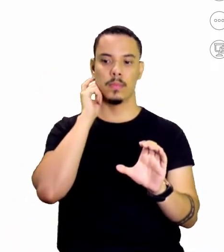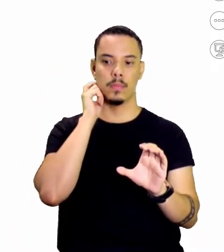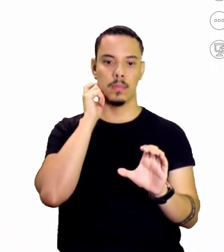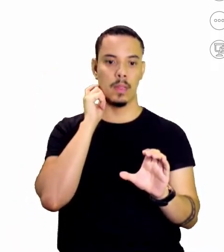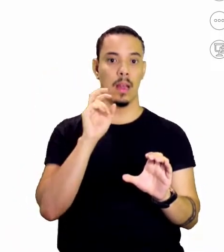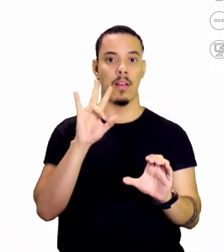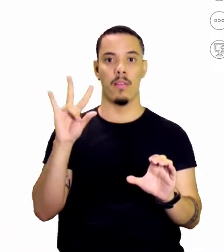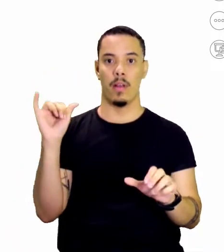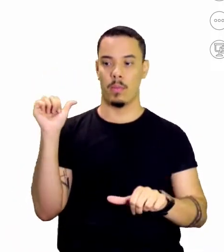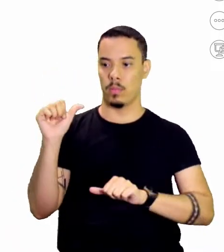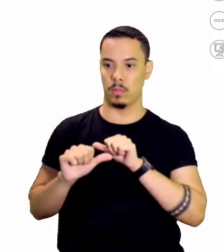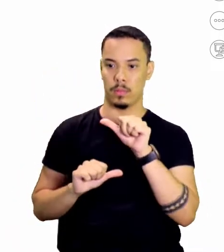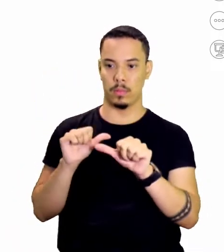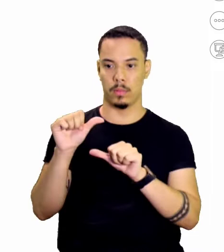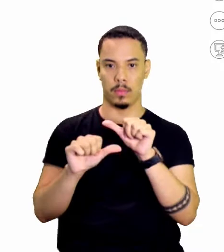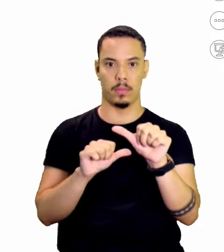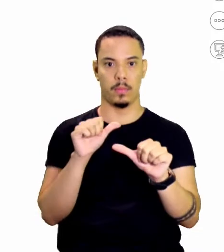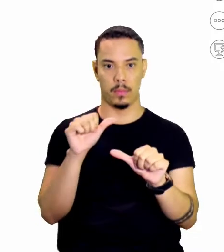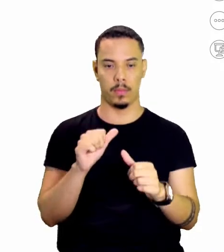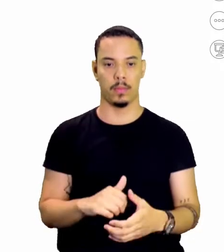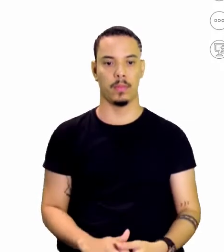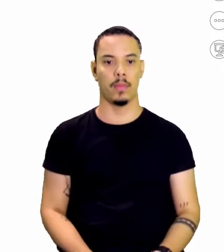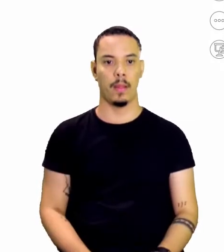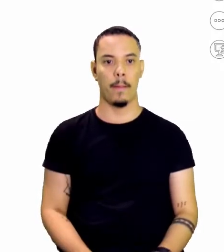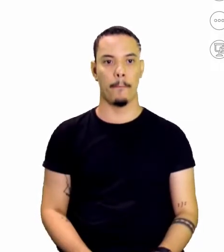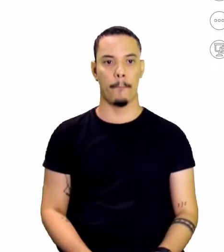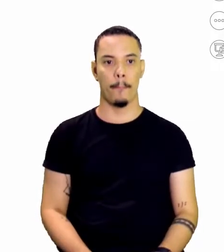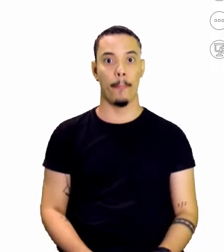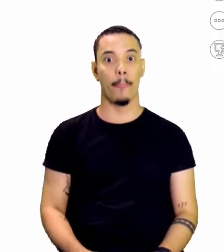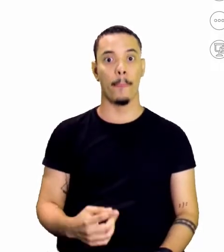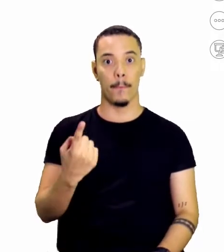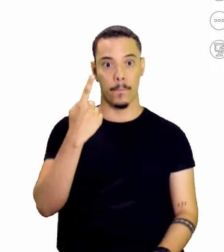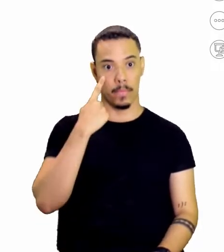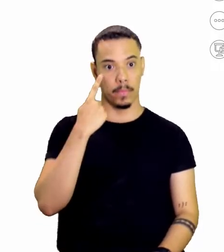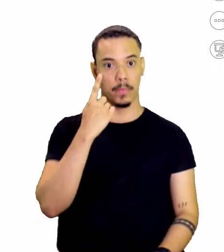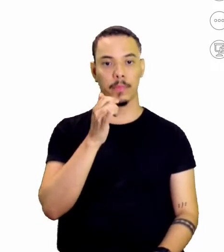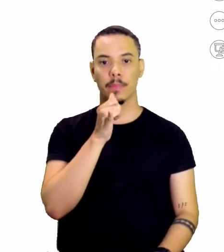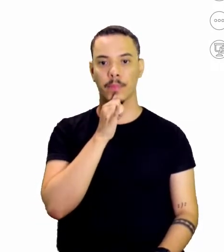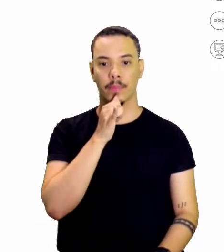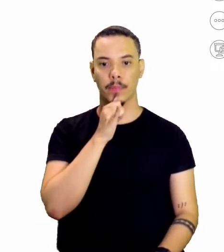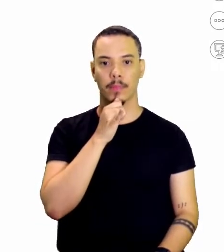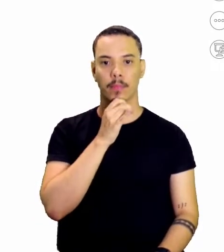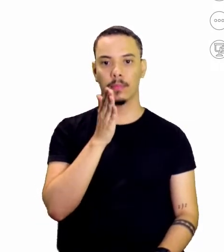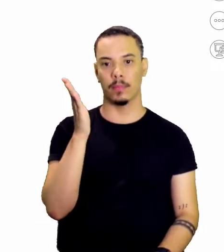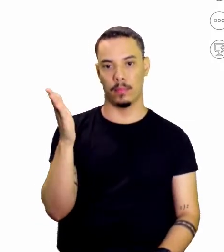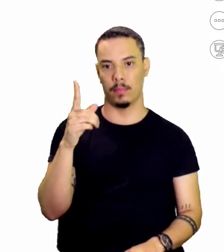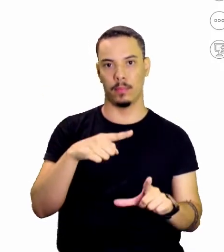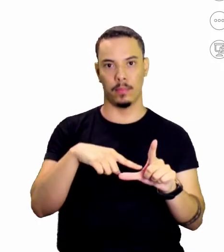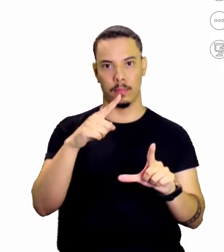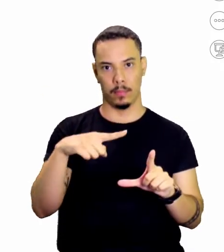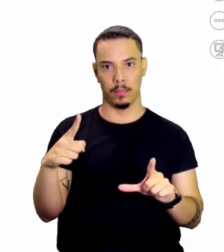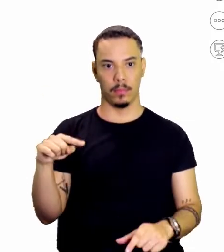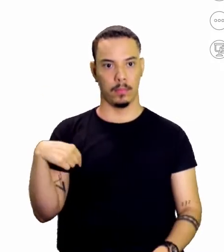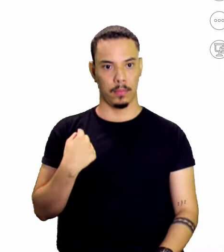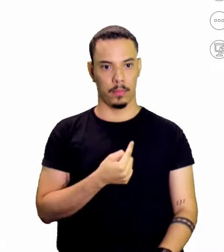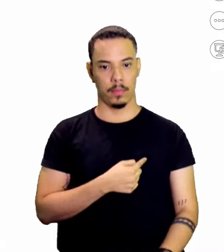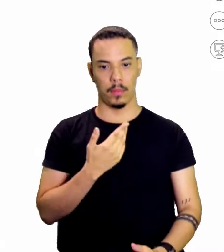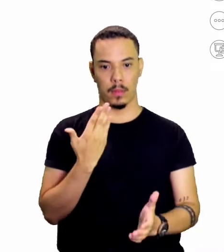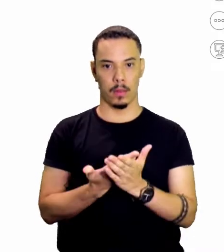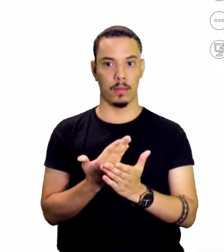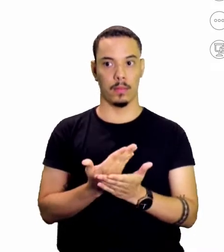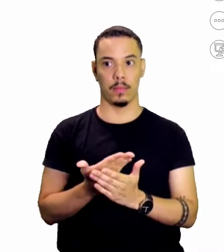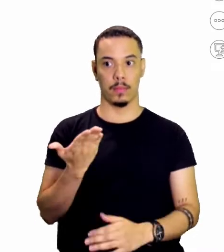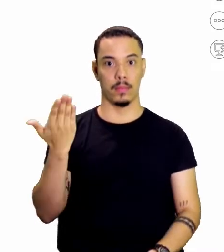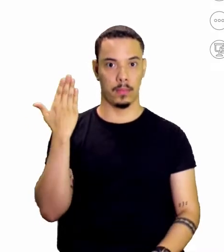vai mudando a posição final Olha só vamos ver aqui um exemplo o que nós trouxemos dá uma